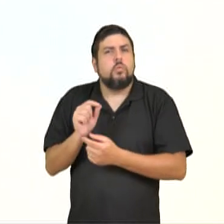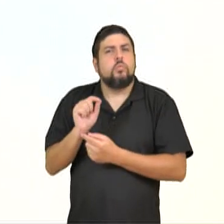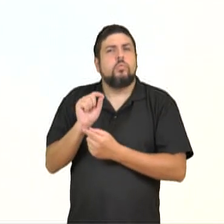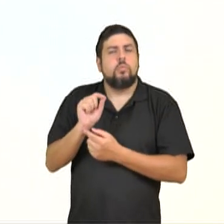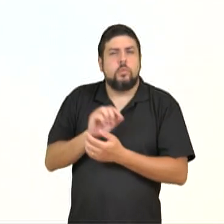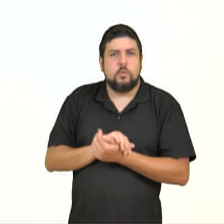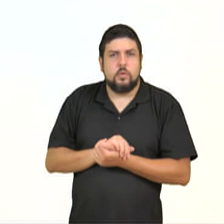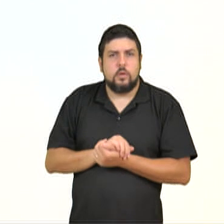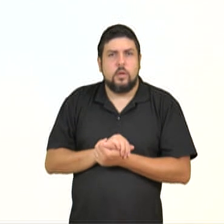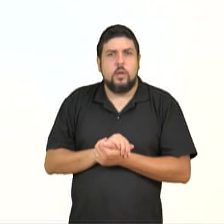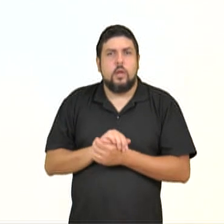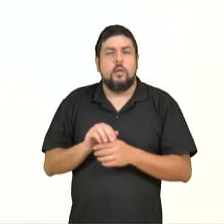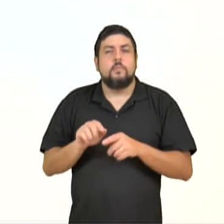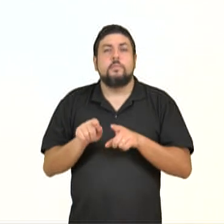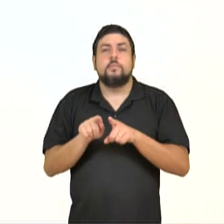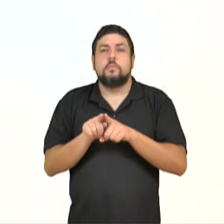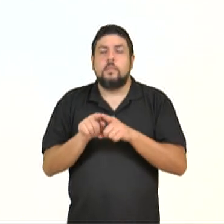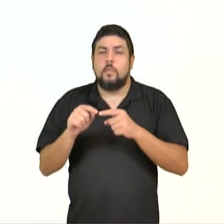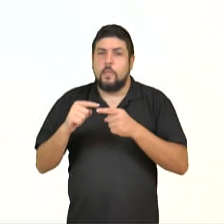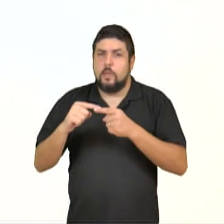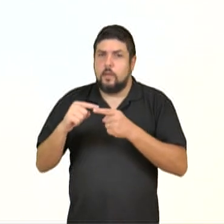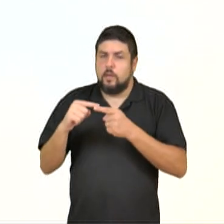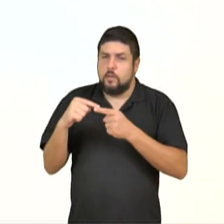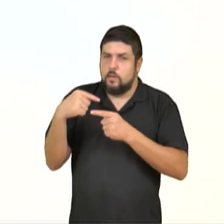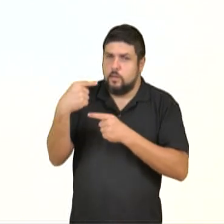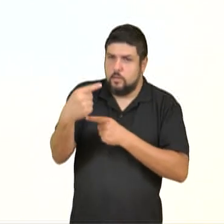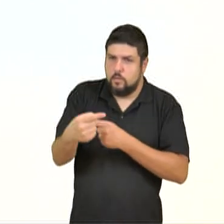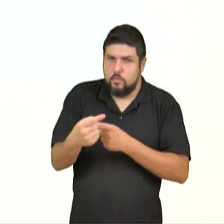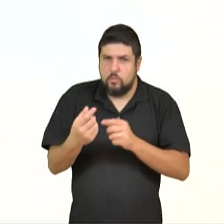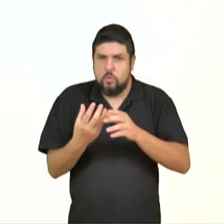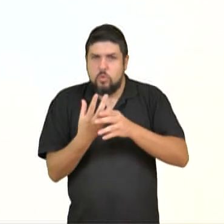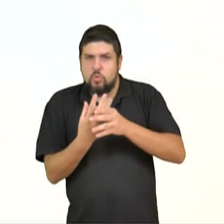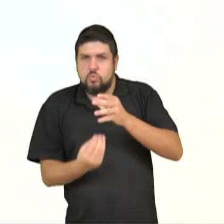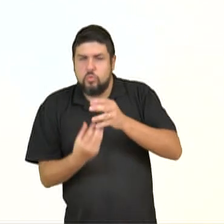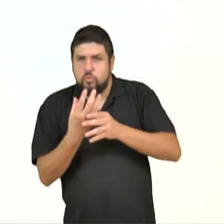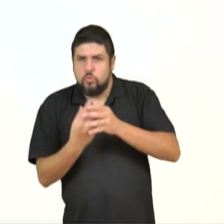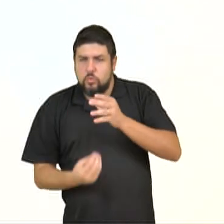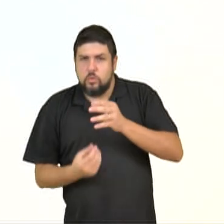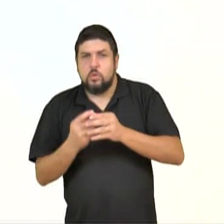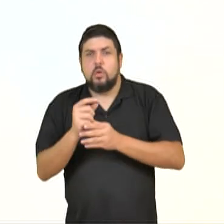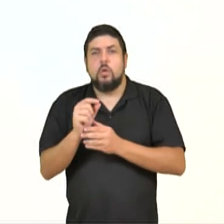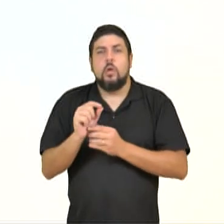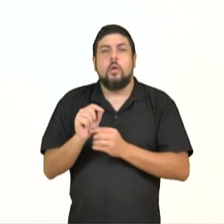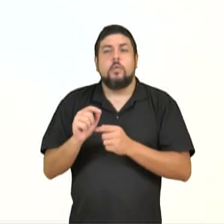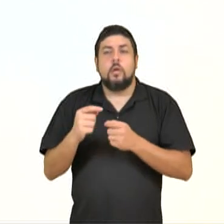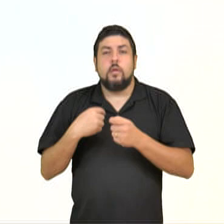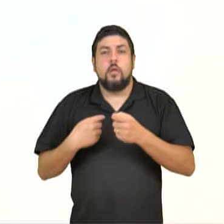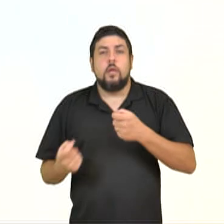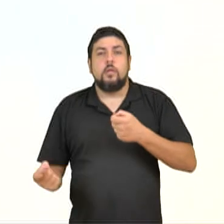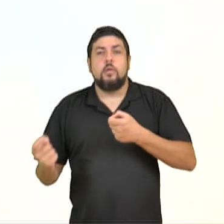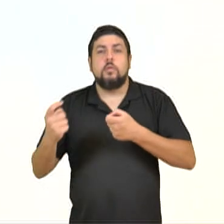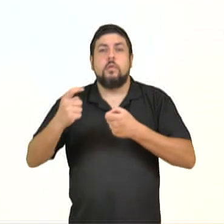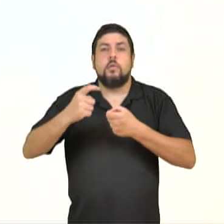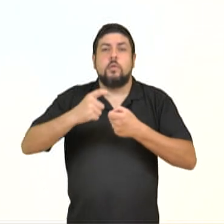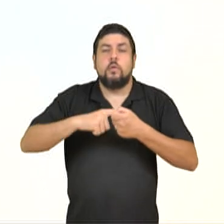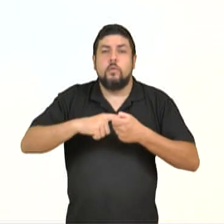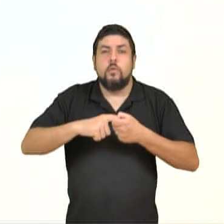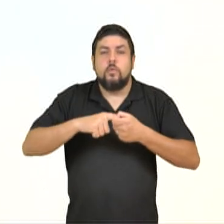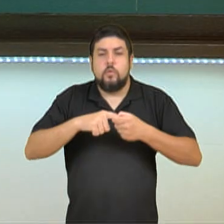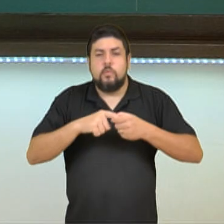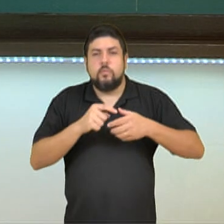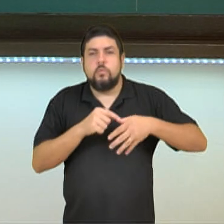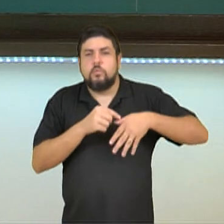e posteriormente, depois que ele já está drenado, filtrado, esse líquido volta para o